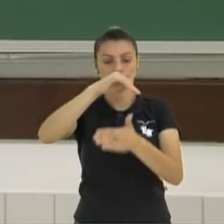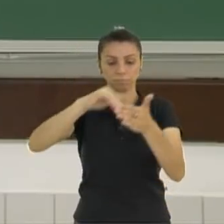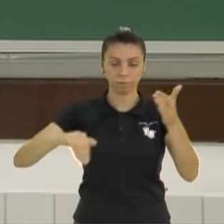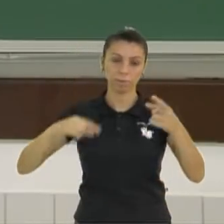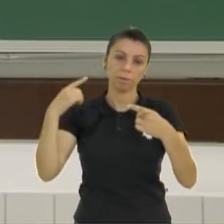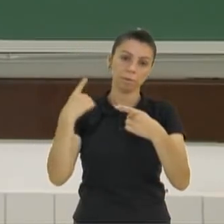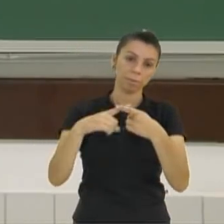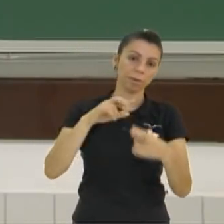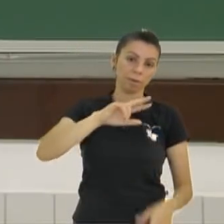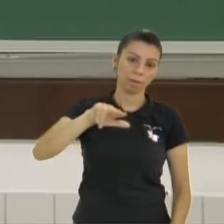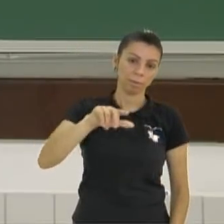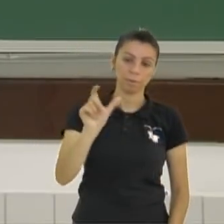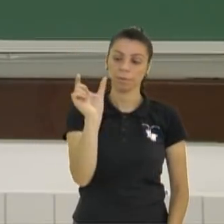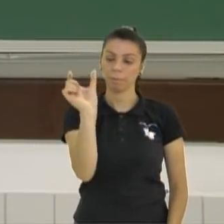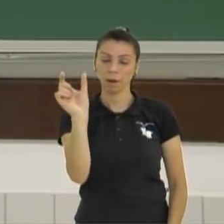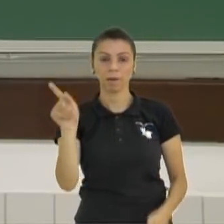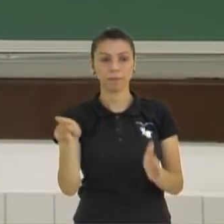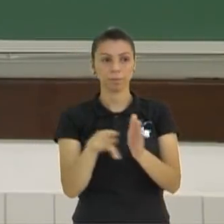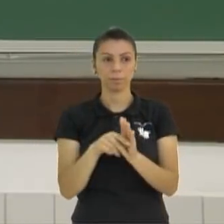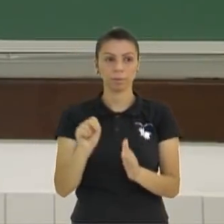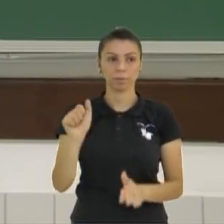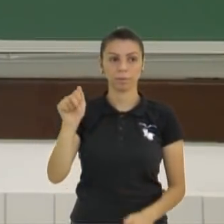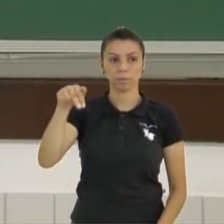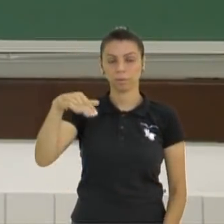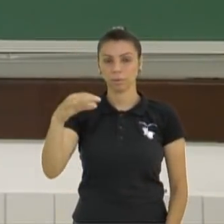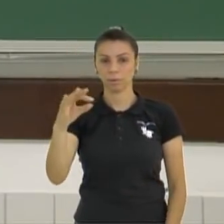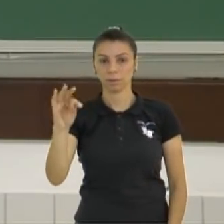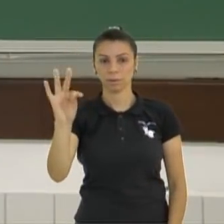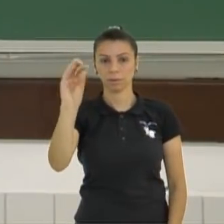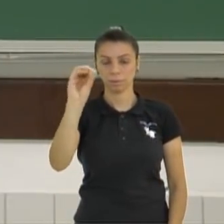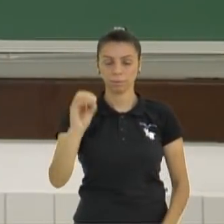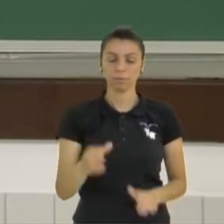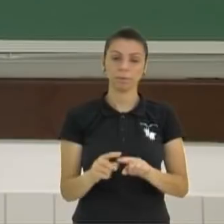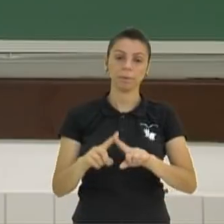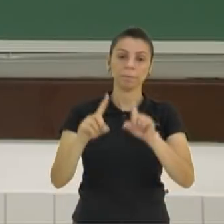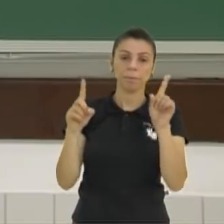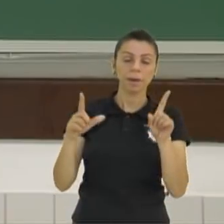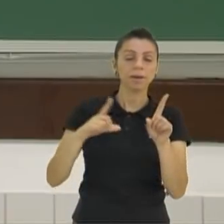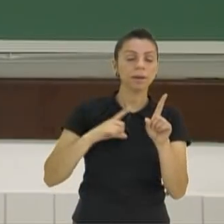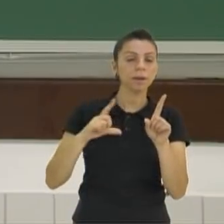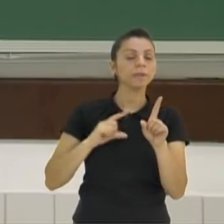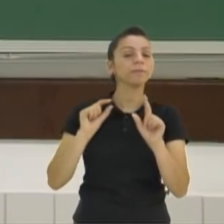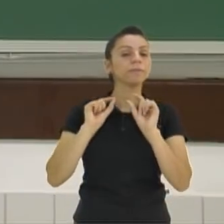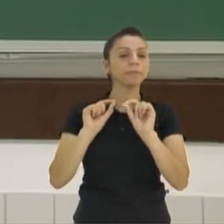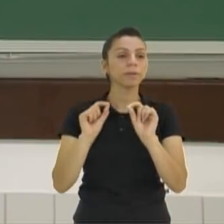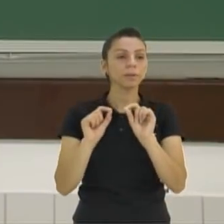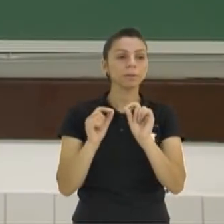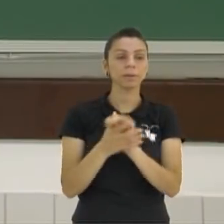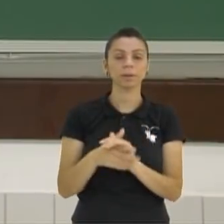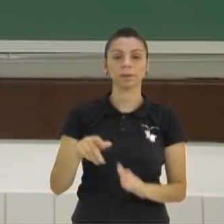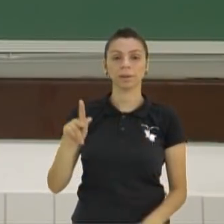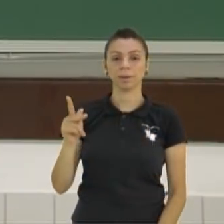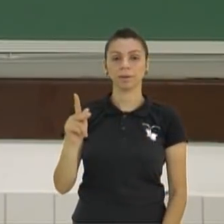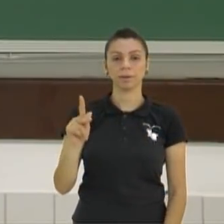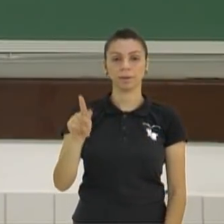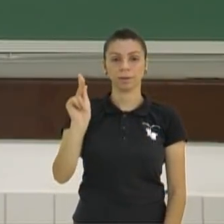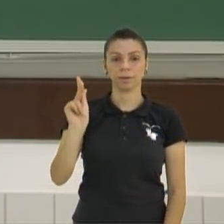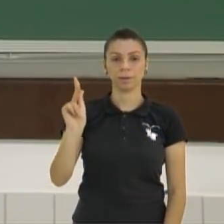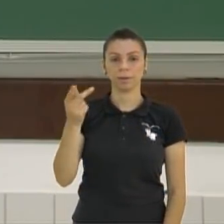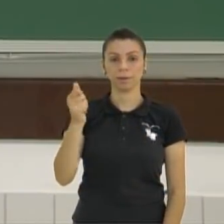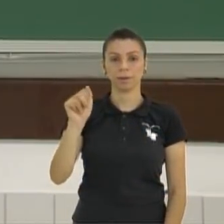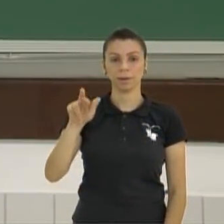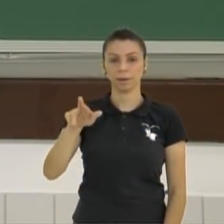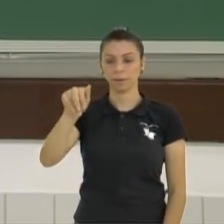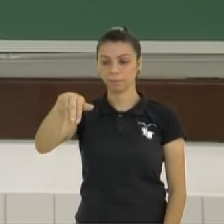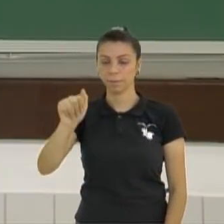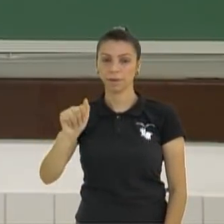uma palavra em sânscrito. Aí me sobra karma e dharma. Bom, mas tanto karma como dharma significa como ação e reação, também é uma